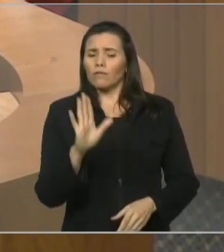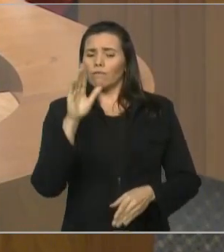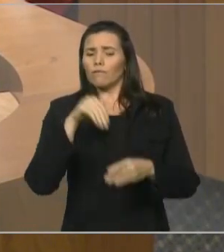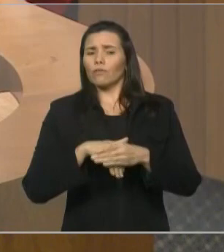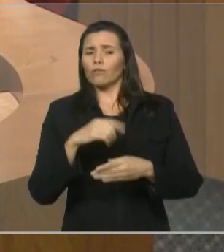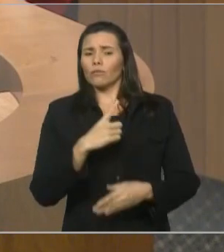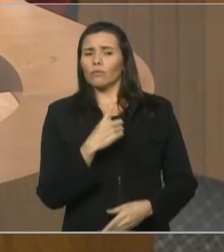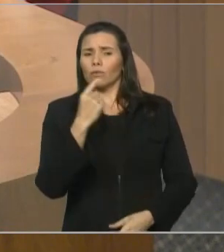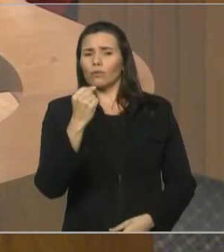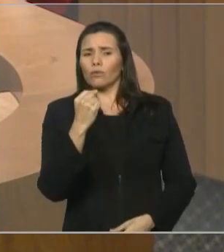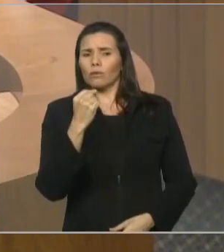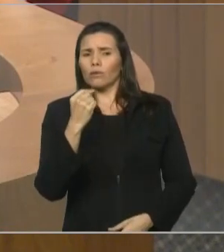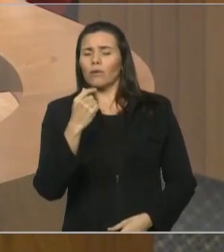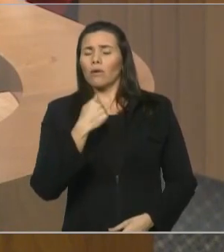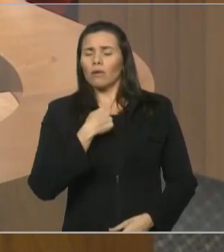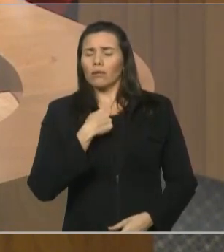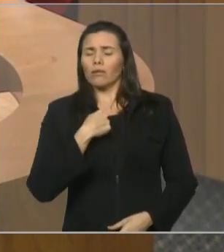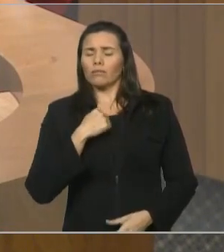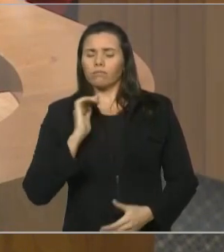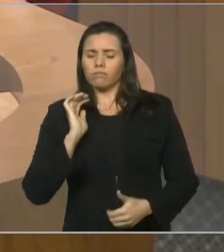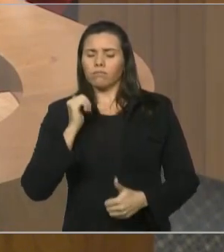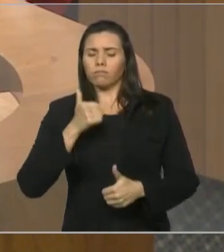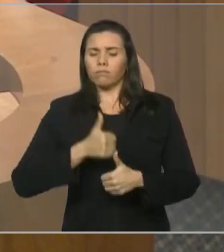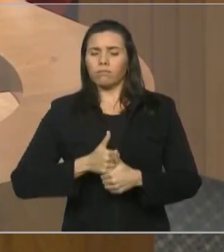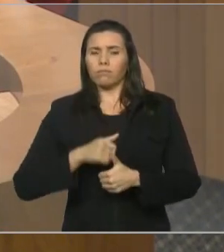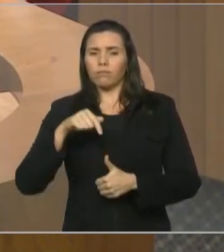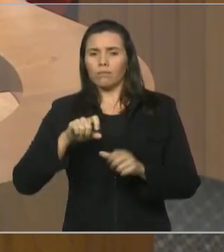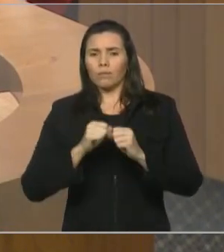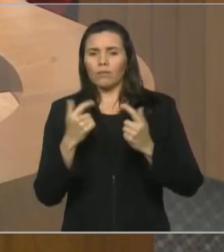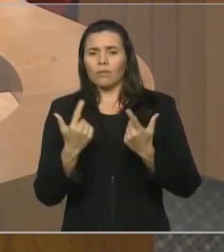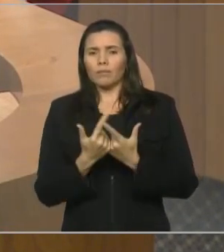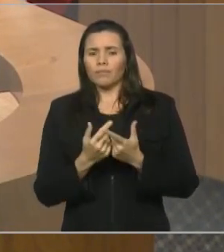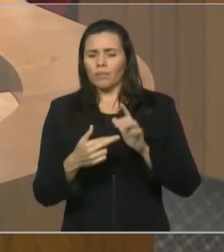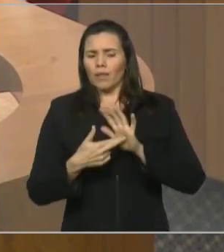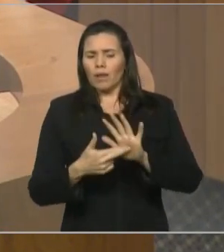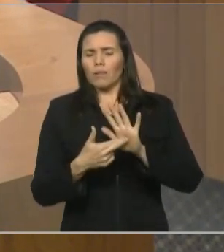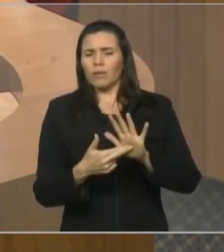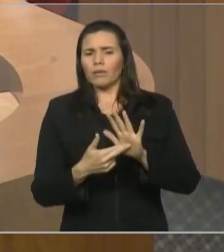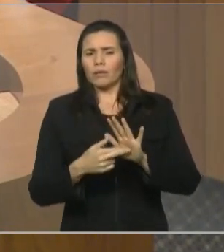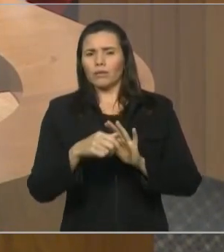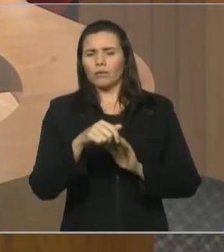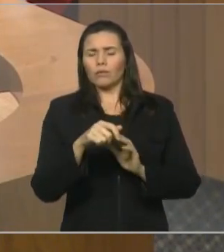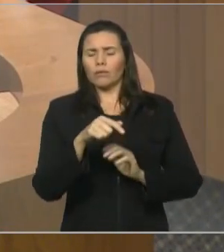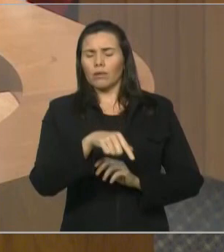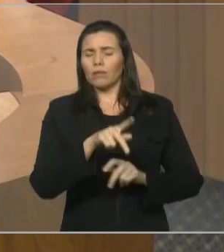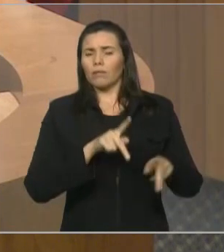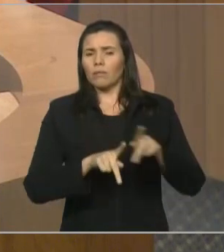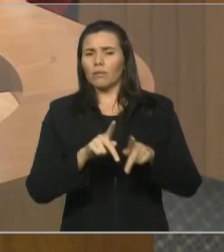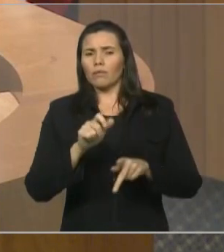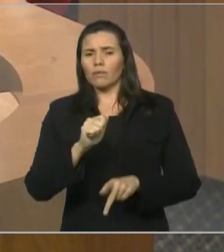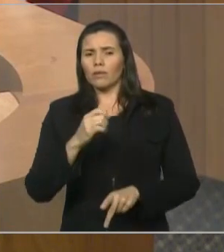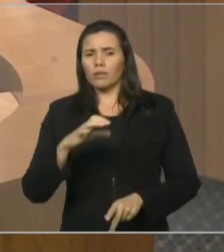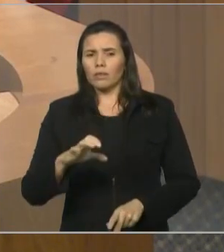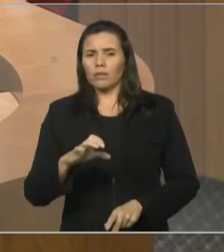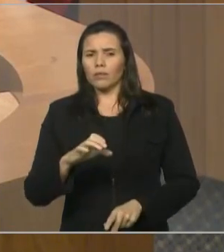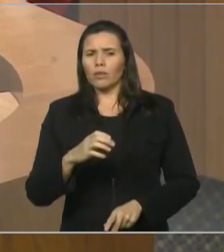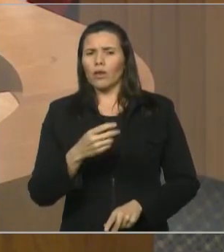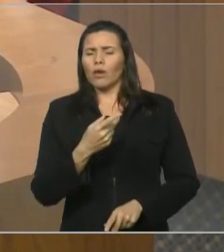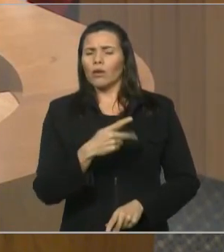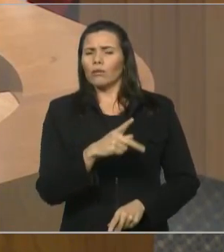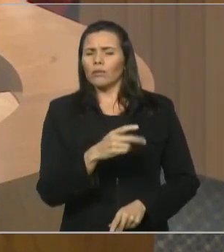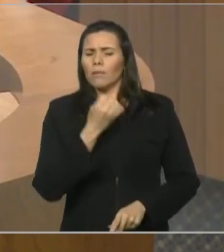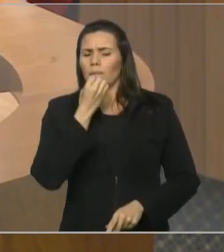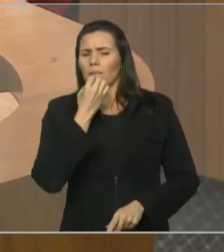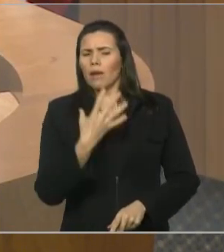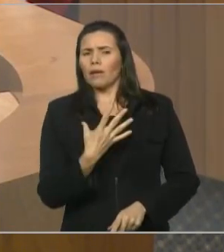lutar por administrações que visem o bem-estar social. Por isso, peço da tribuna